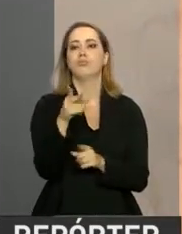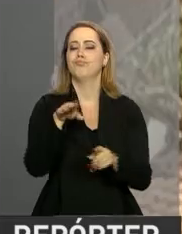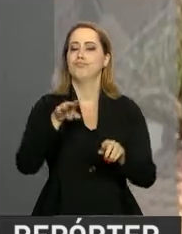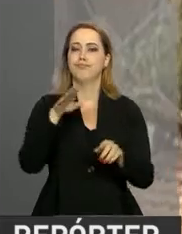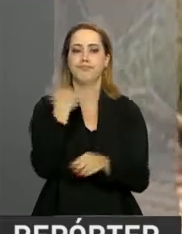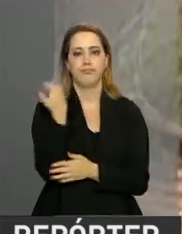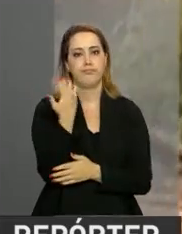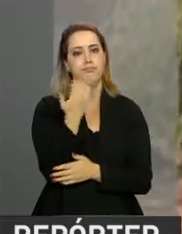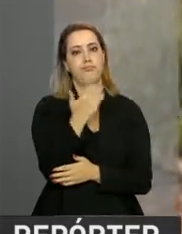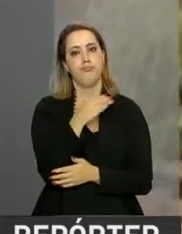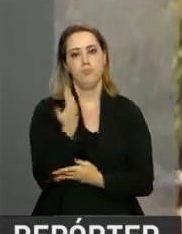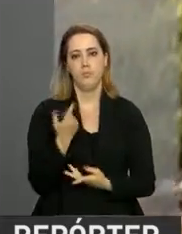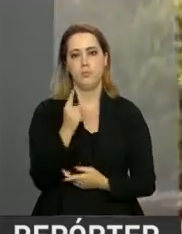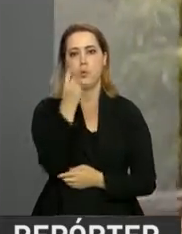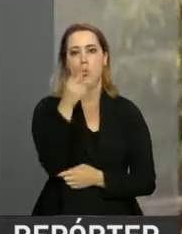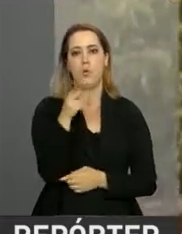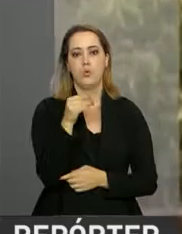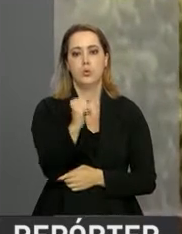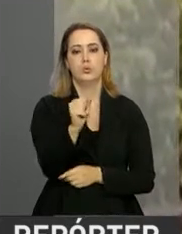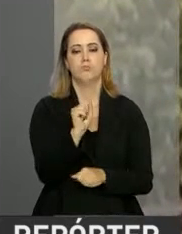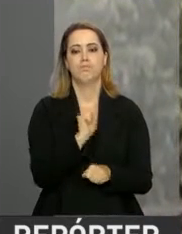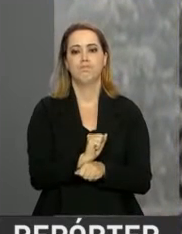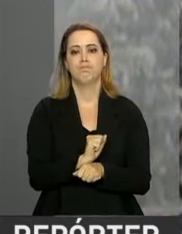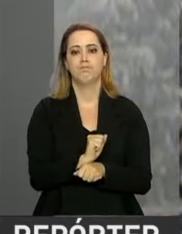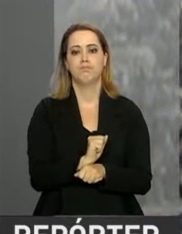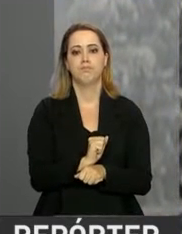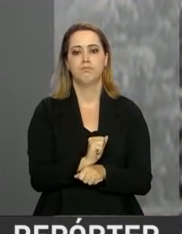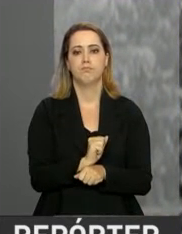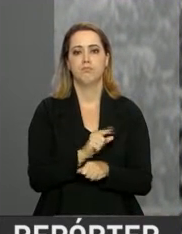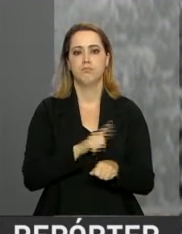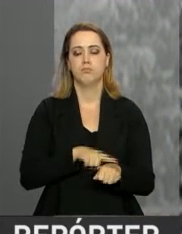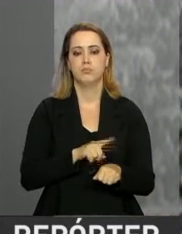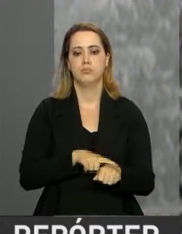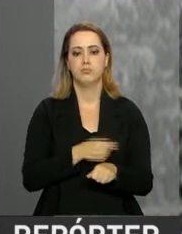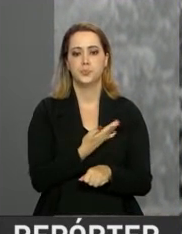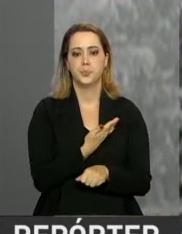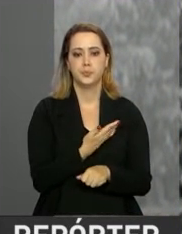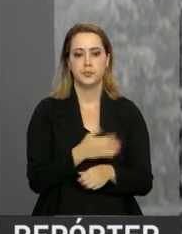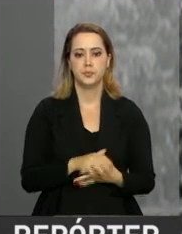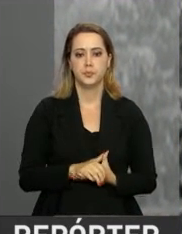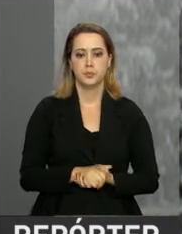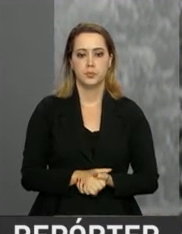estar. Um dia congelado no tempo.